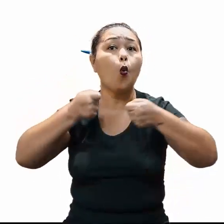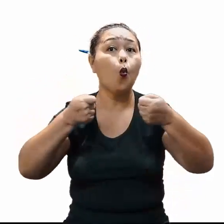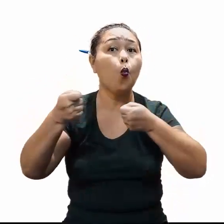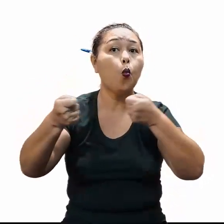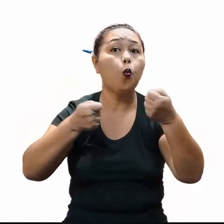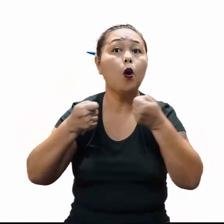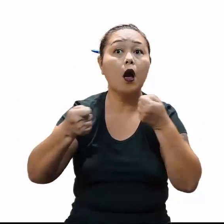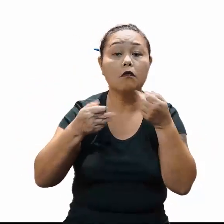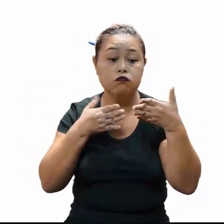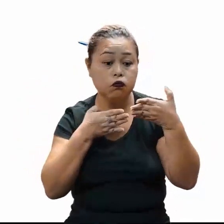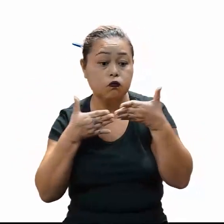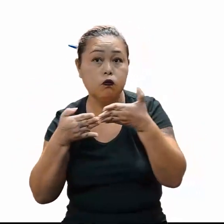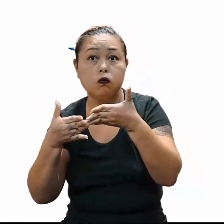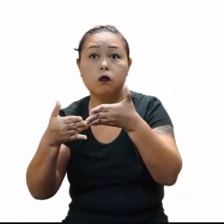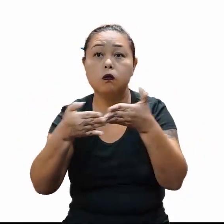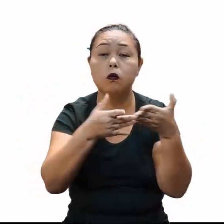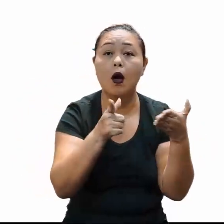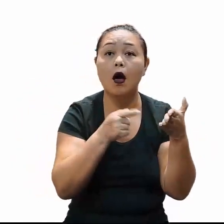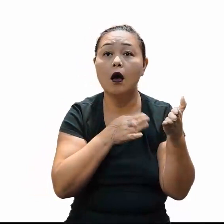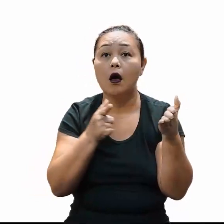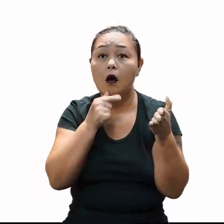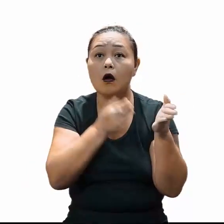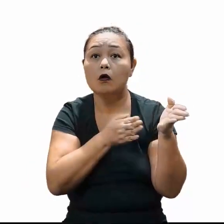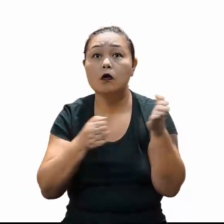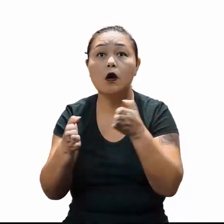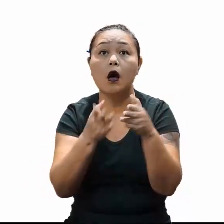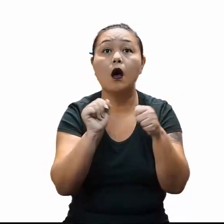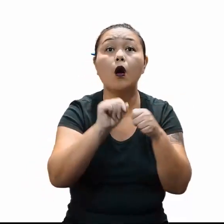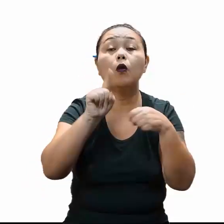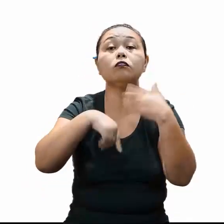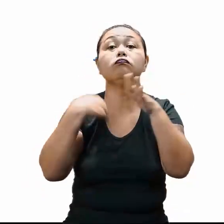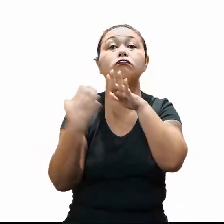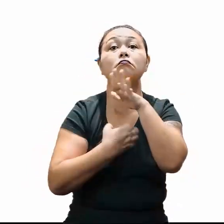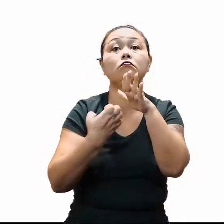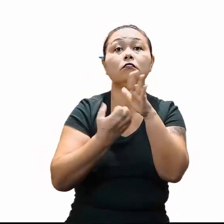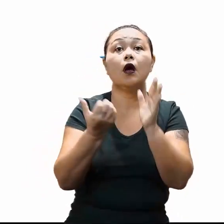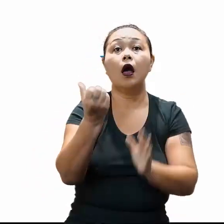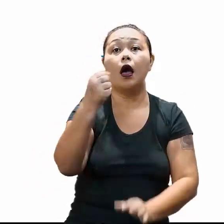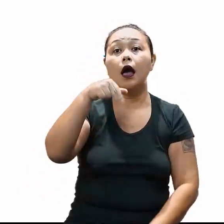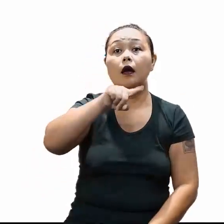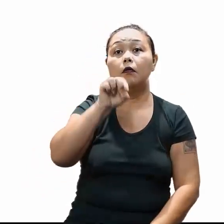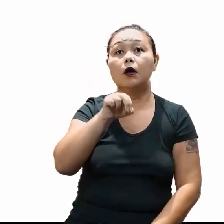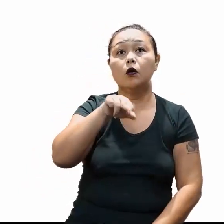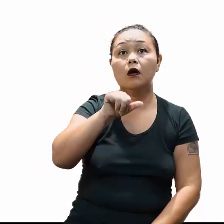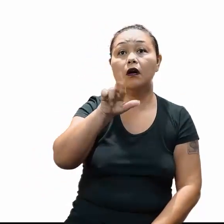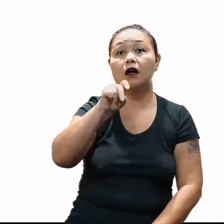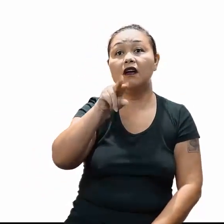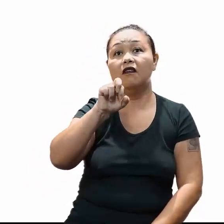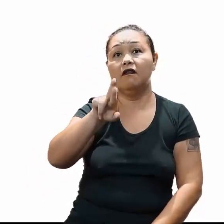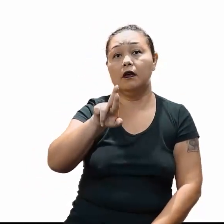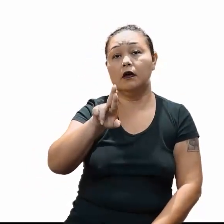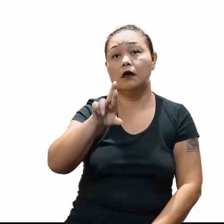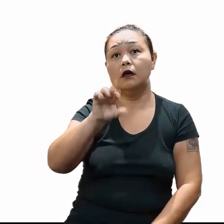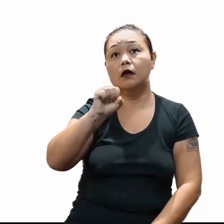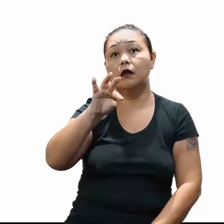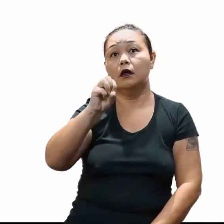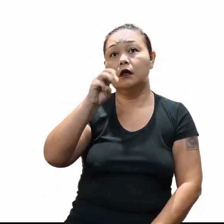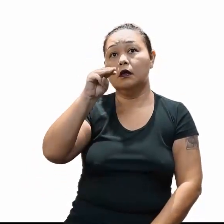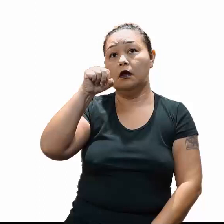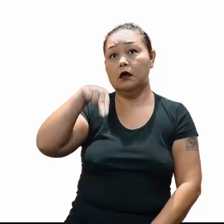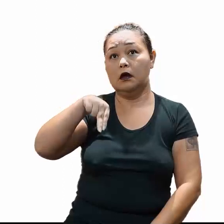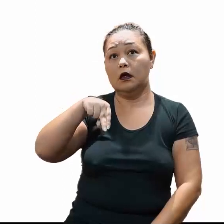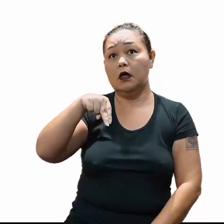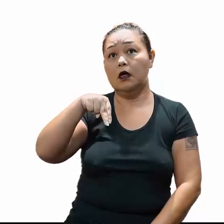controlava a navegação fluvial através das firmas Amazon, River,